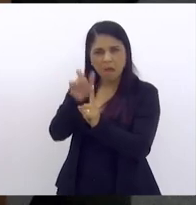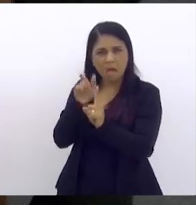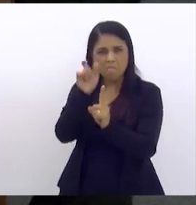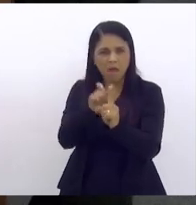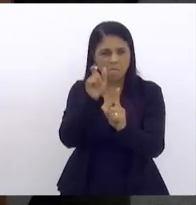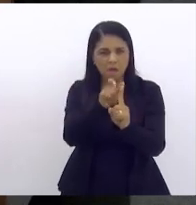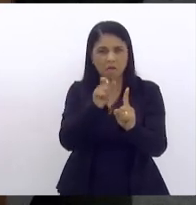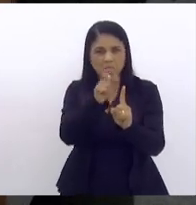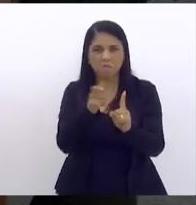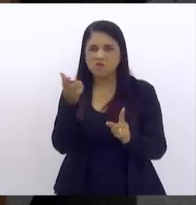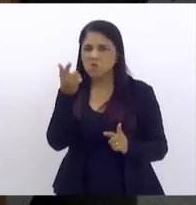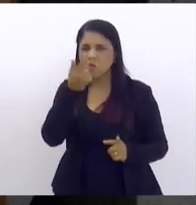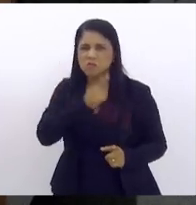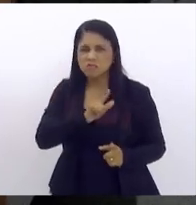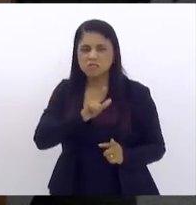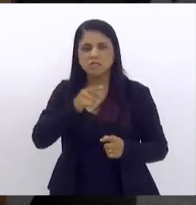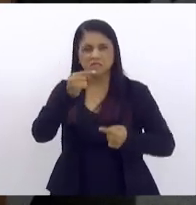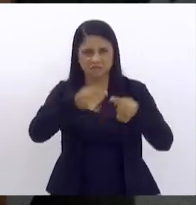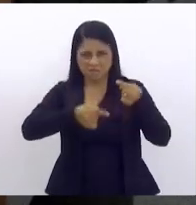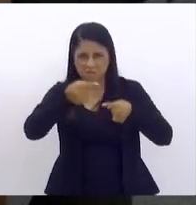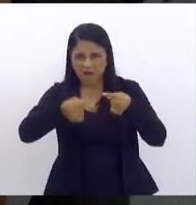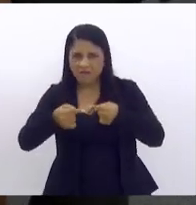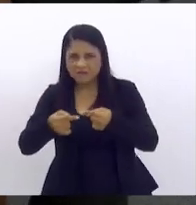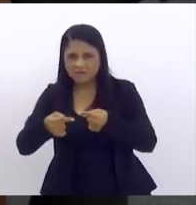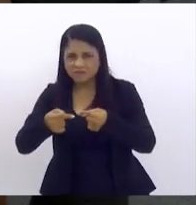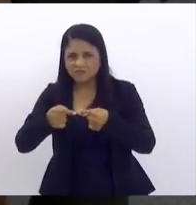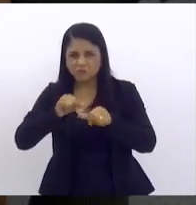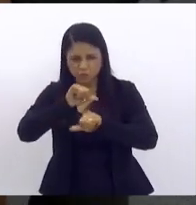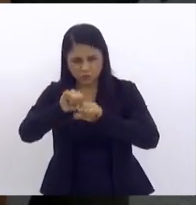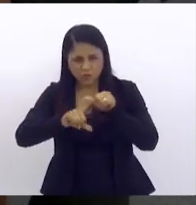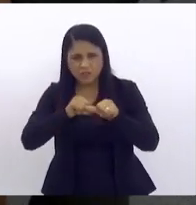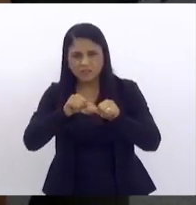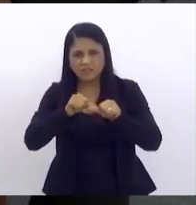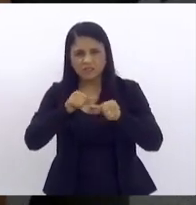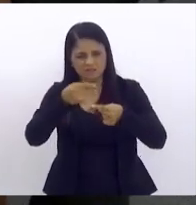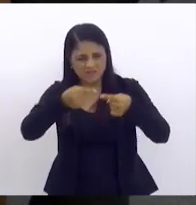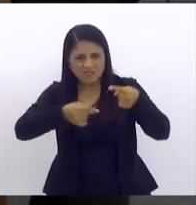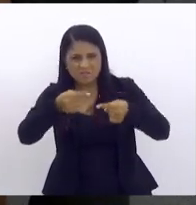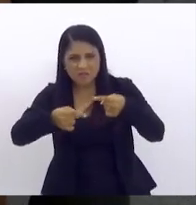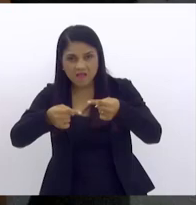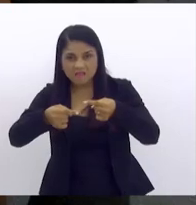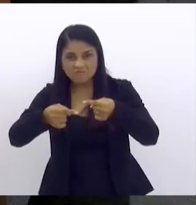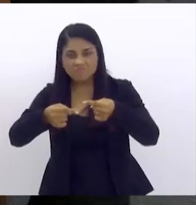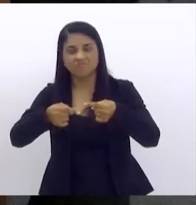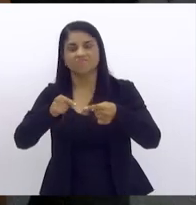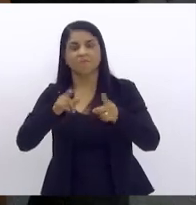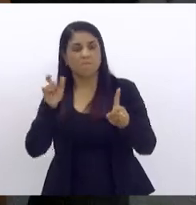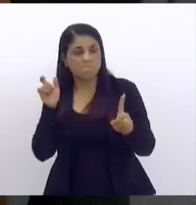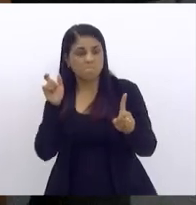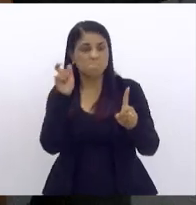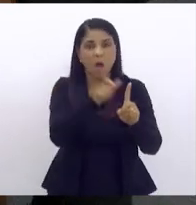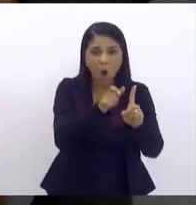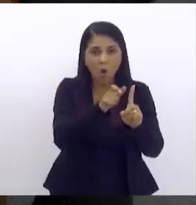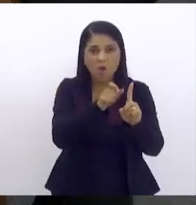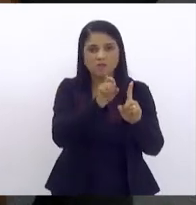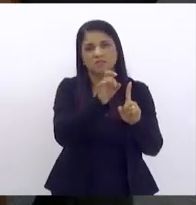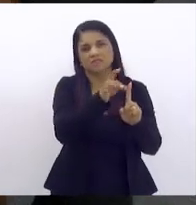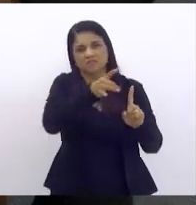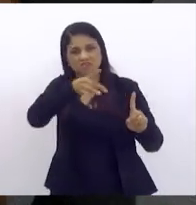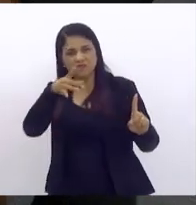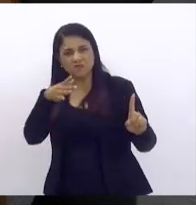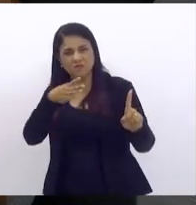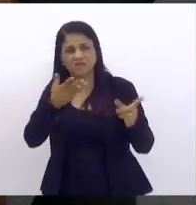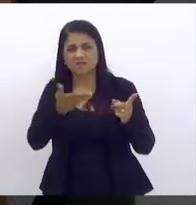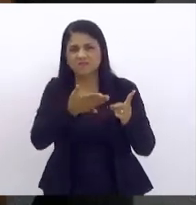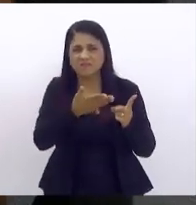ataques, para conseguir fazer esse debate, porque deixa de ser um debate sério e passa a ser uma agressão transfóbica. Foi isso que eles fizeram,